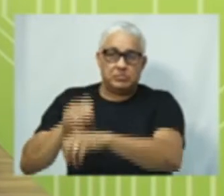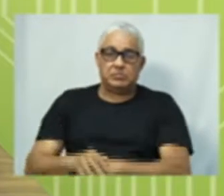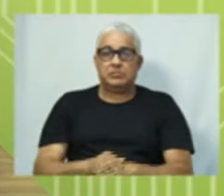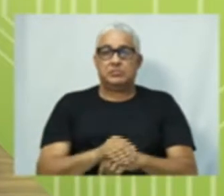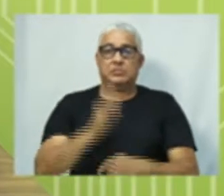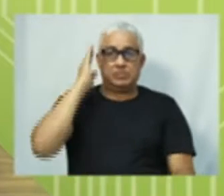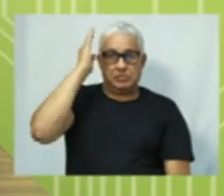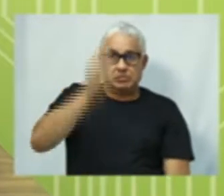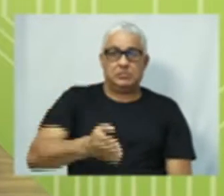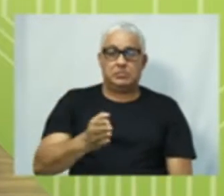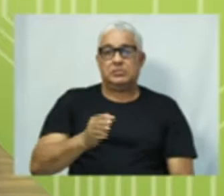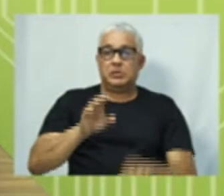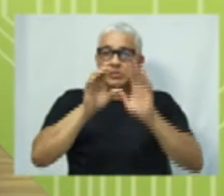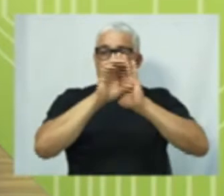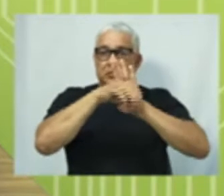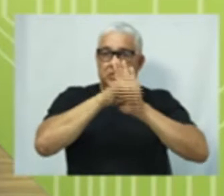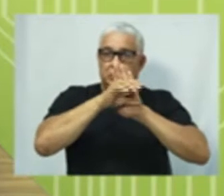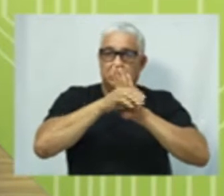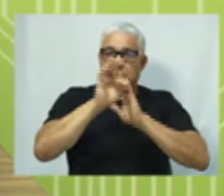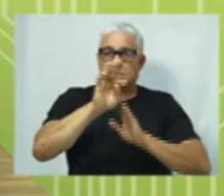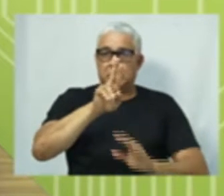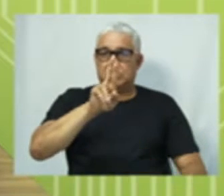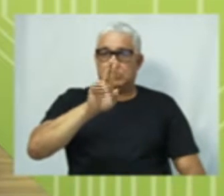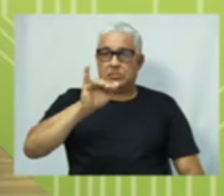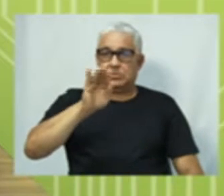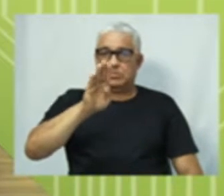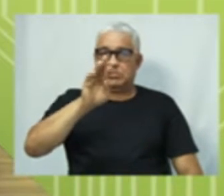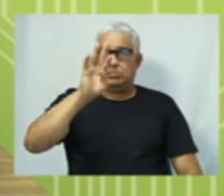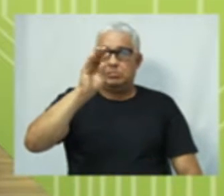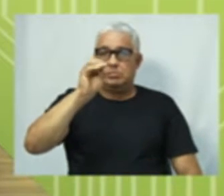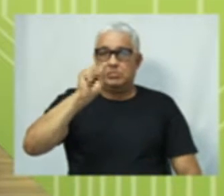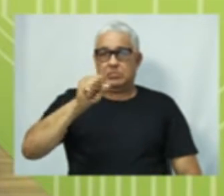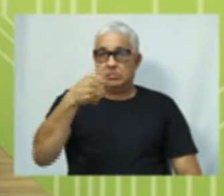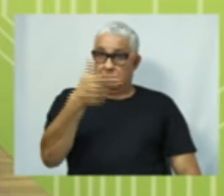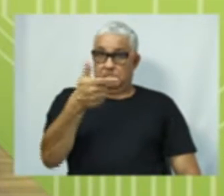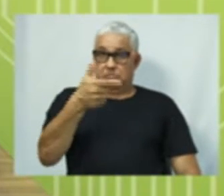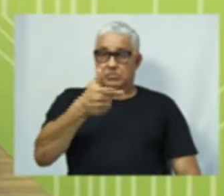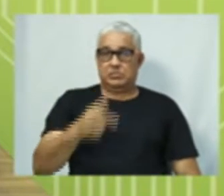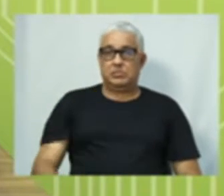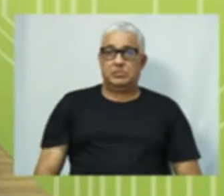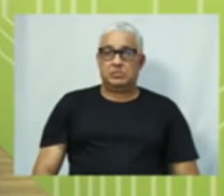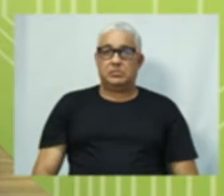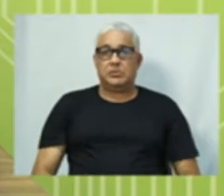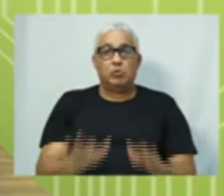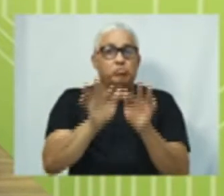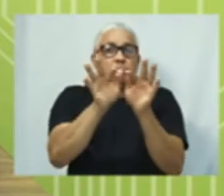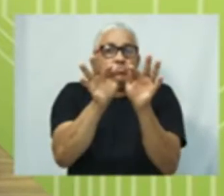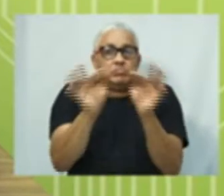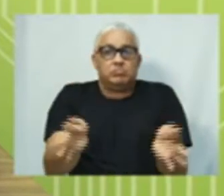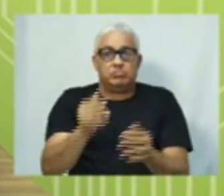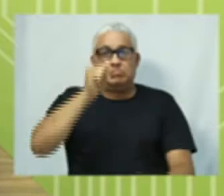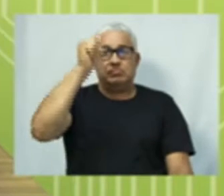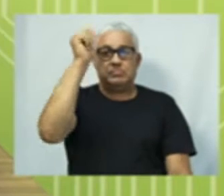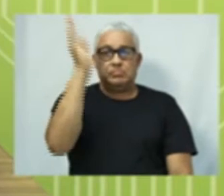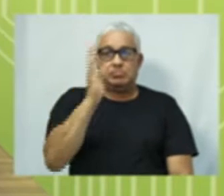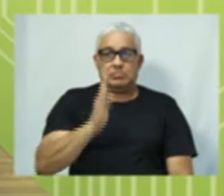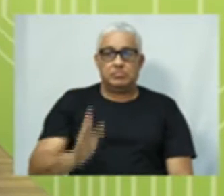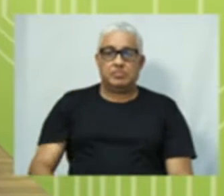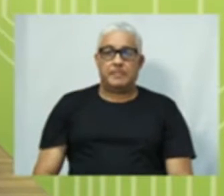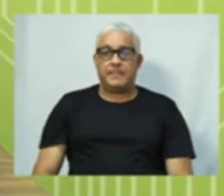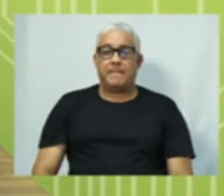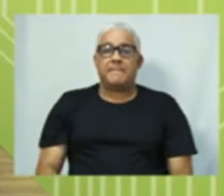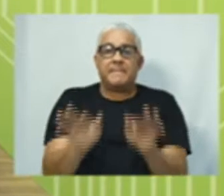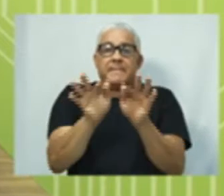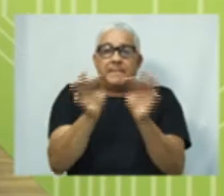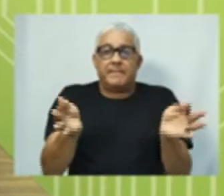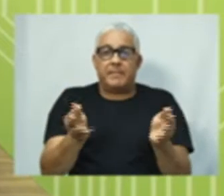sobre tributos. Exatamente. Na segunda aula, vimos o Simples Nacional, que veio simplificar